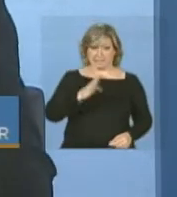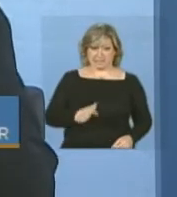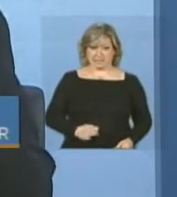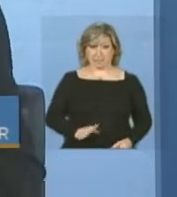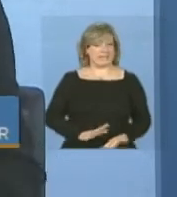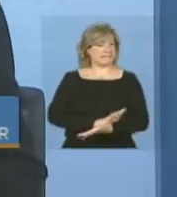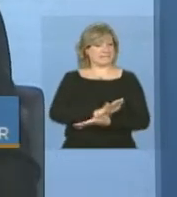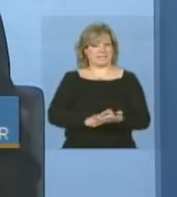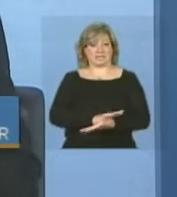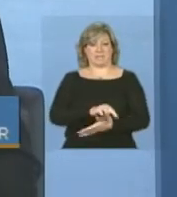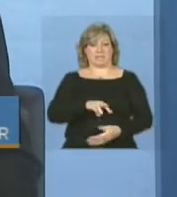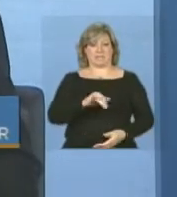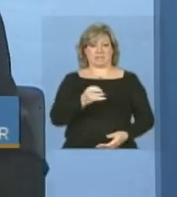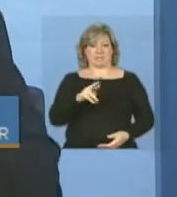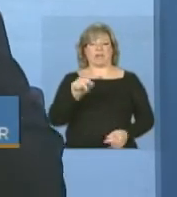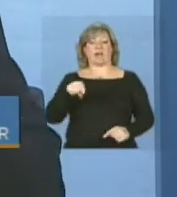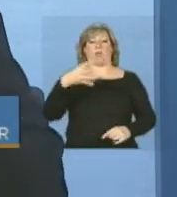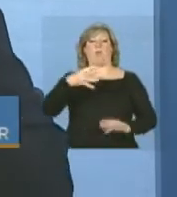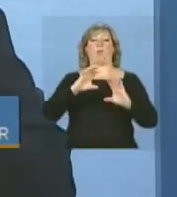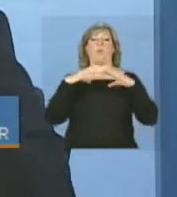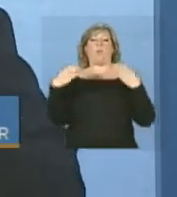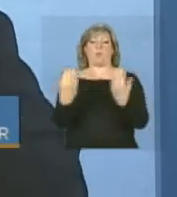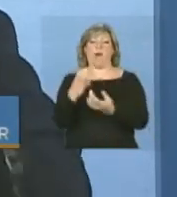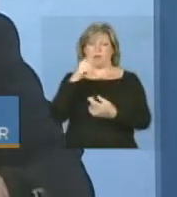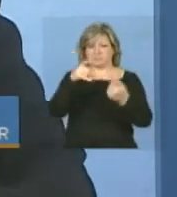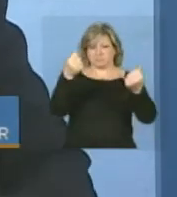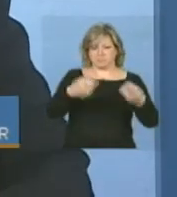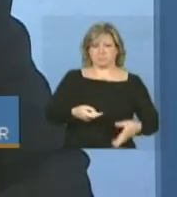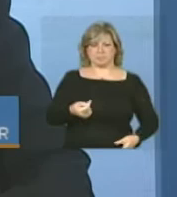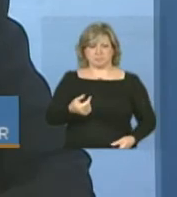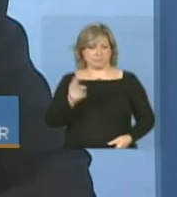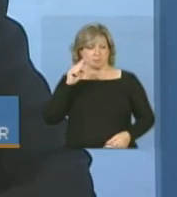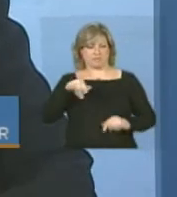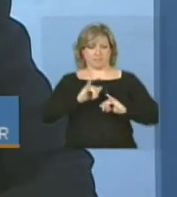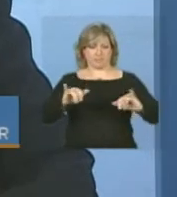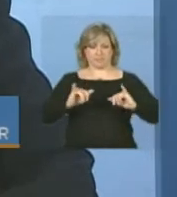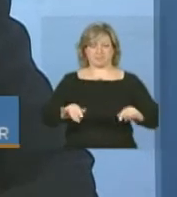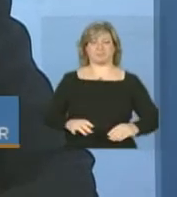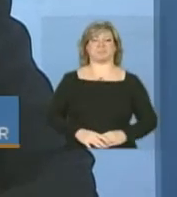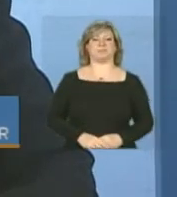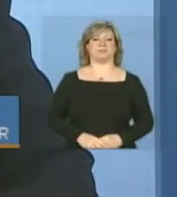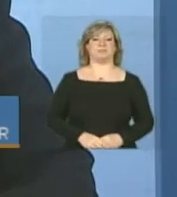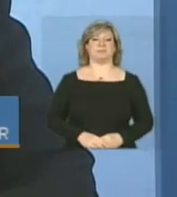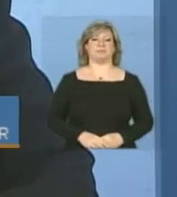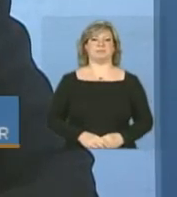Miséria e a quarta conferência. Por favor, rapidinho, para que a gente possa passar essa informação.